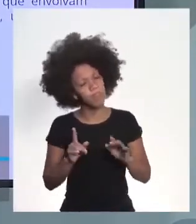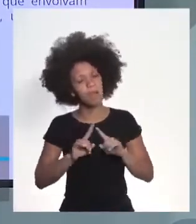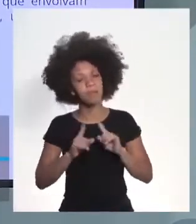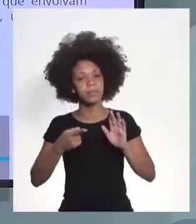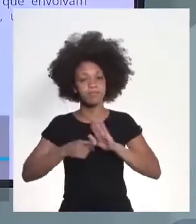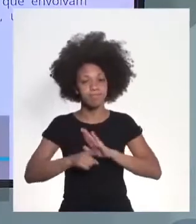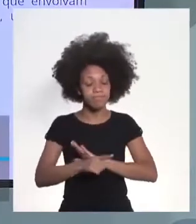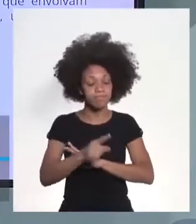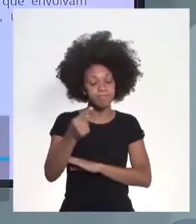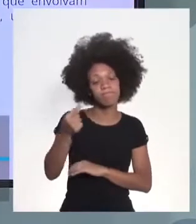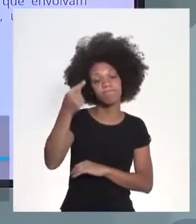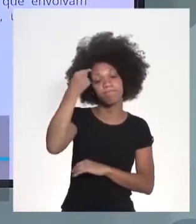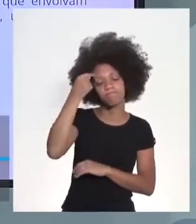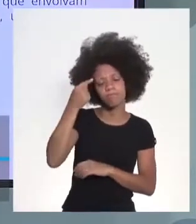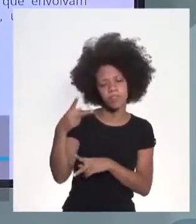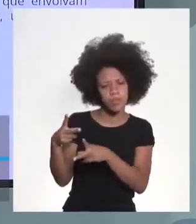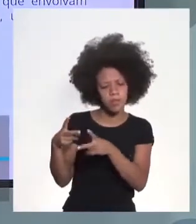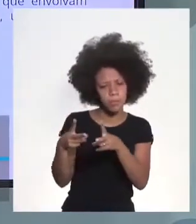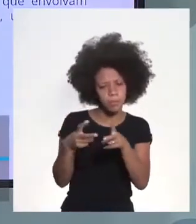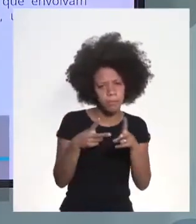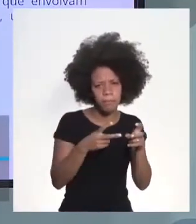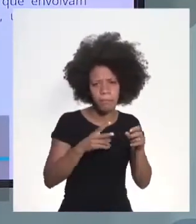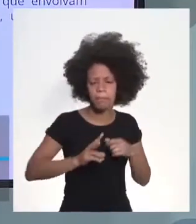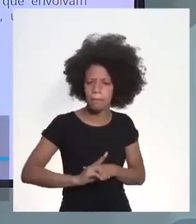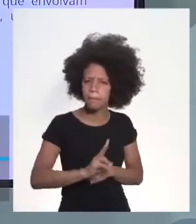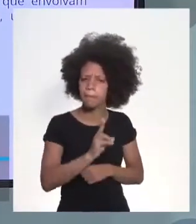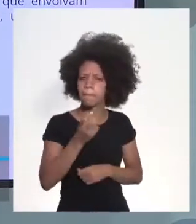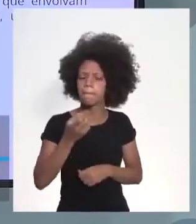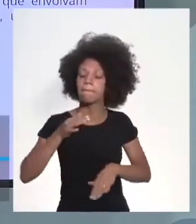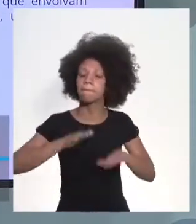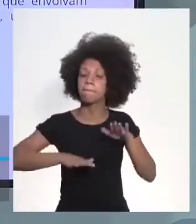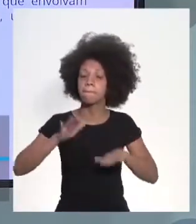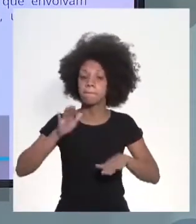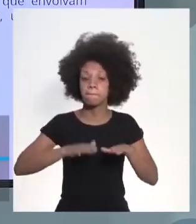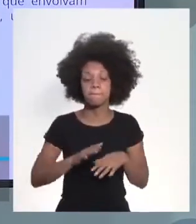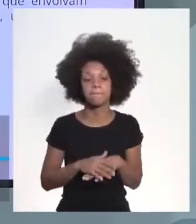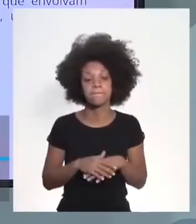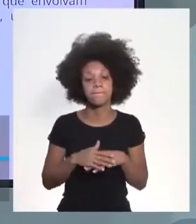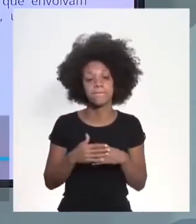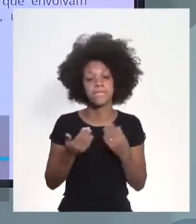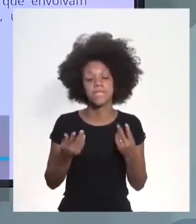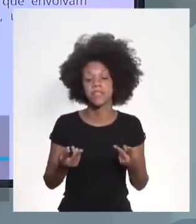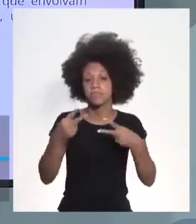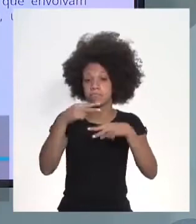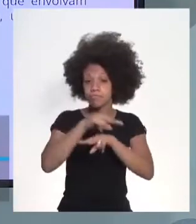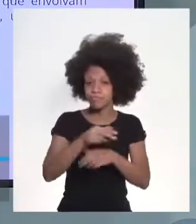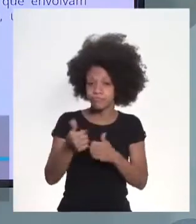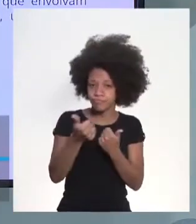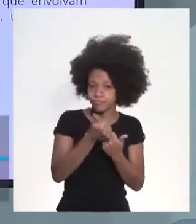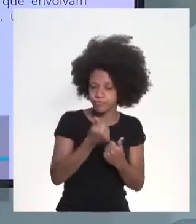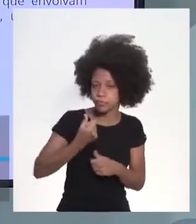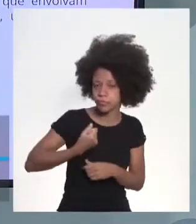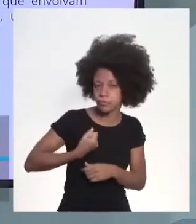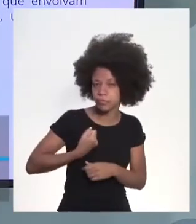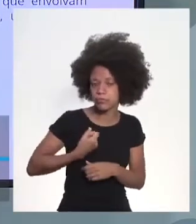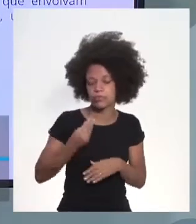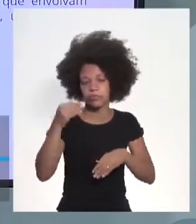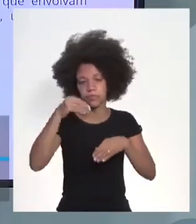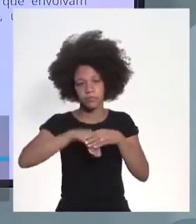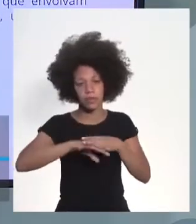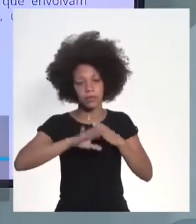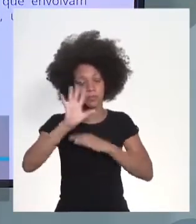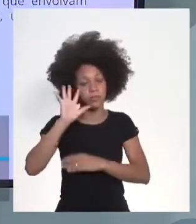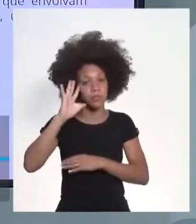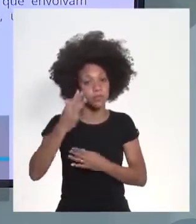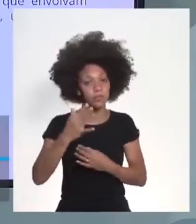fundo nessa a localizar o valor das variáveis e substituí-las dentro da expressão numérica para resolver